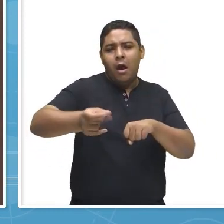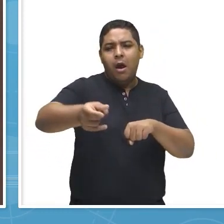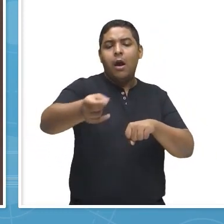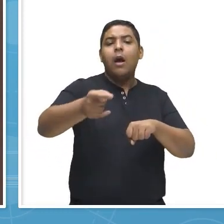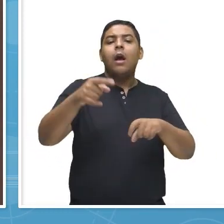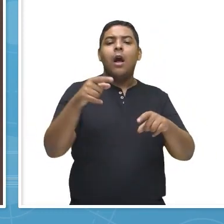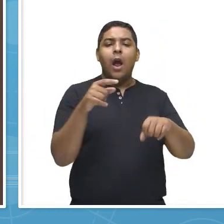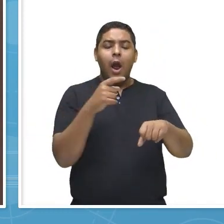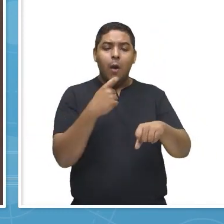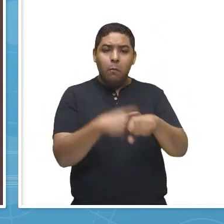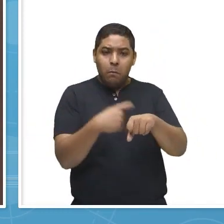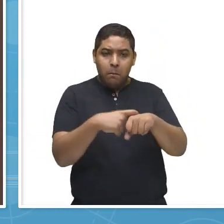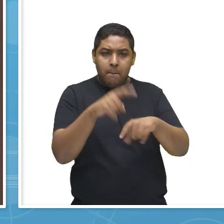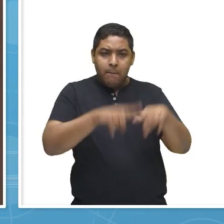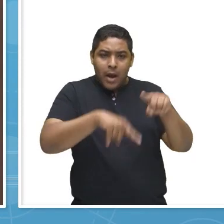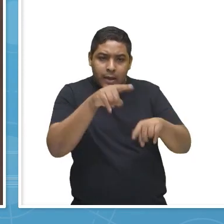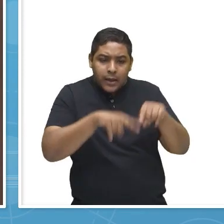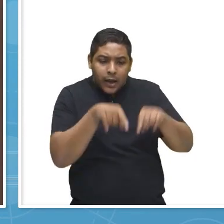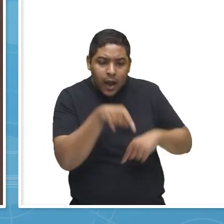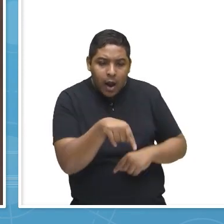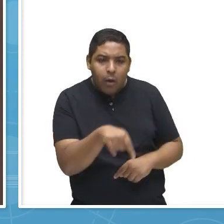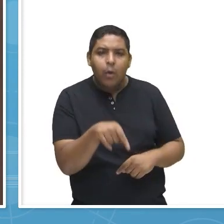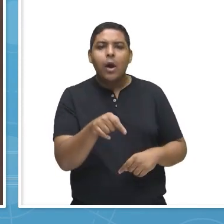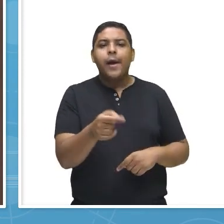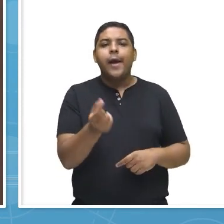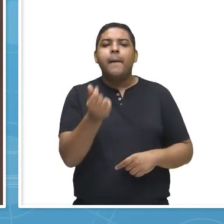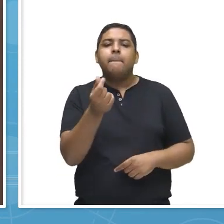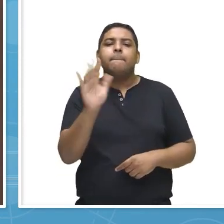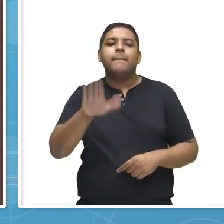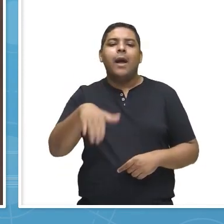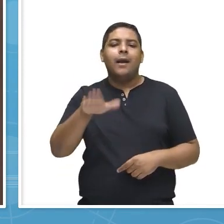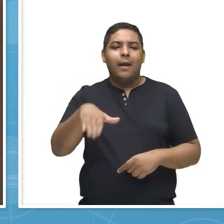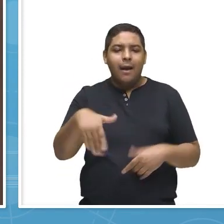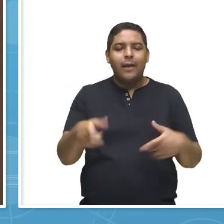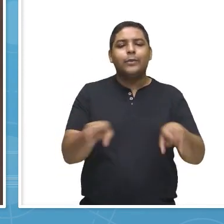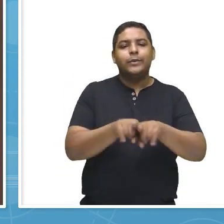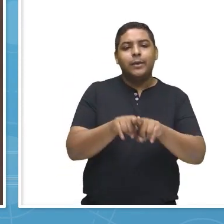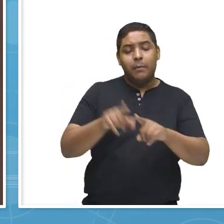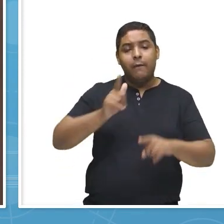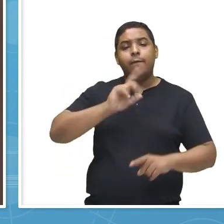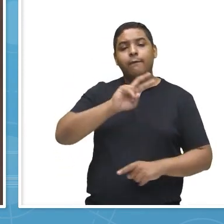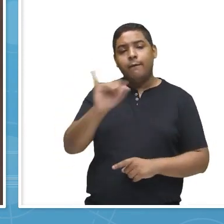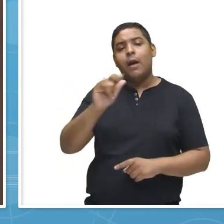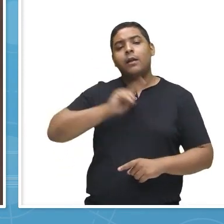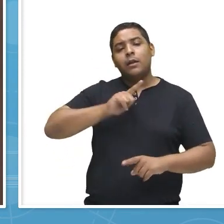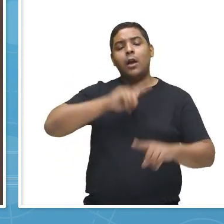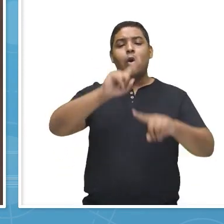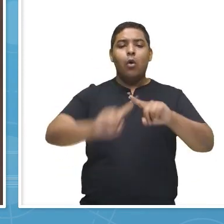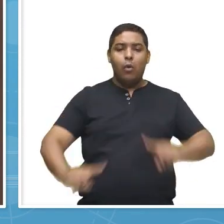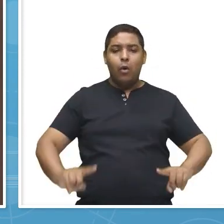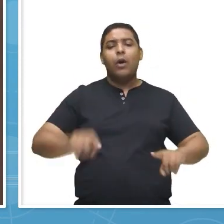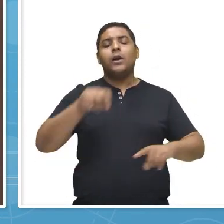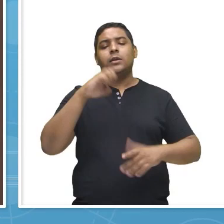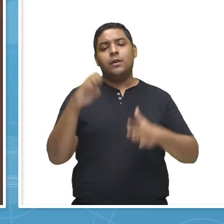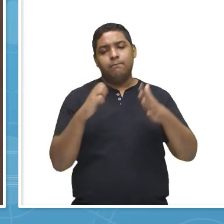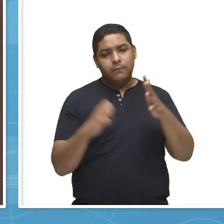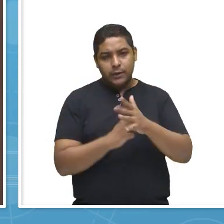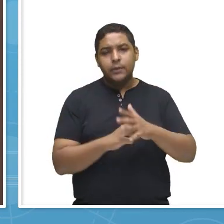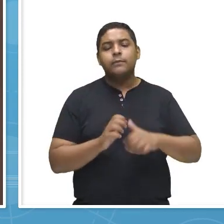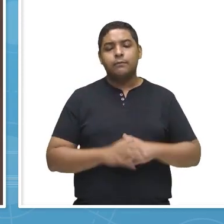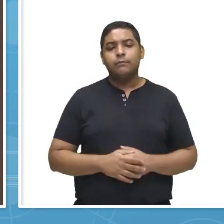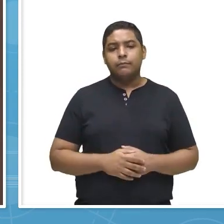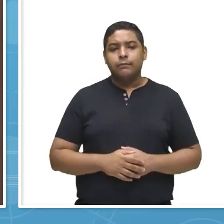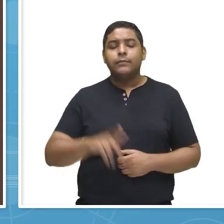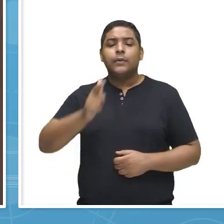isso vai gerar o quê? Uma concorrência entre as empresas, né? Por quê? Porque está visando o lucro, né? O